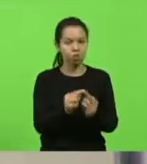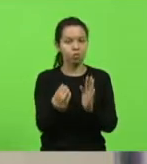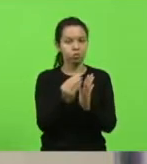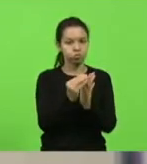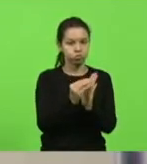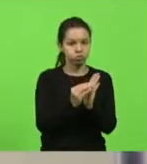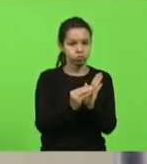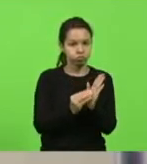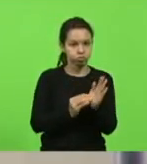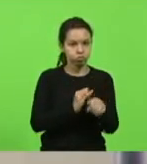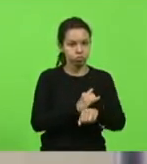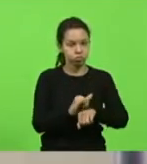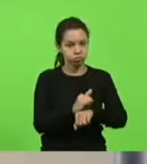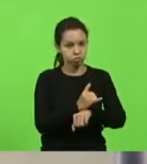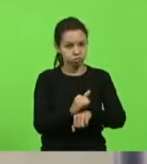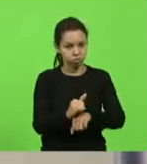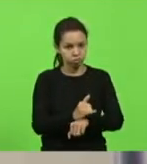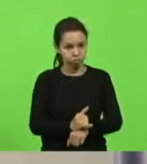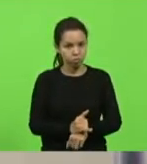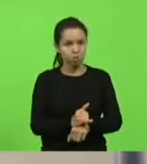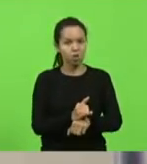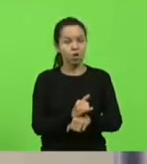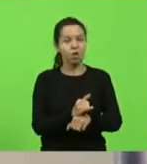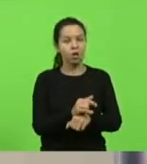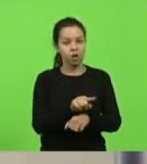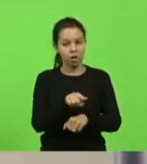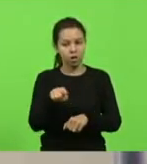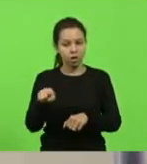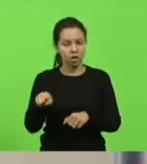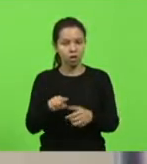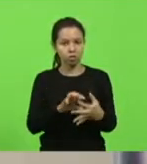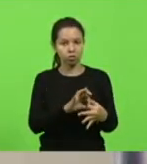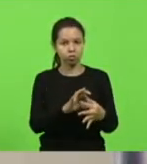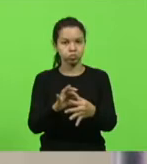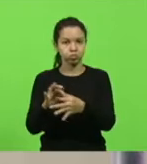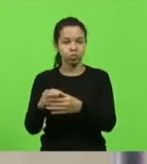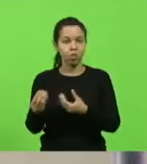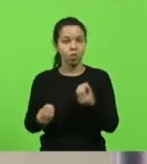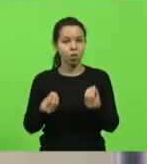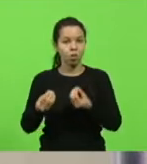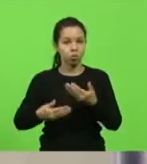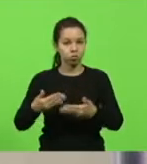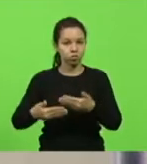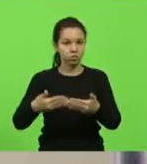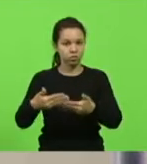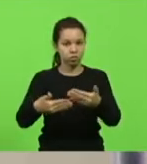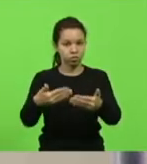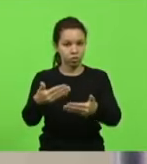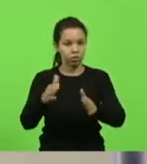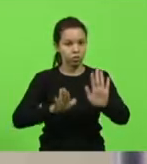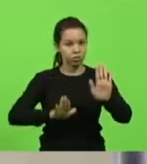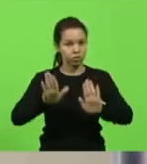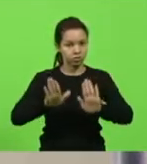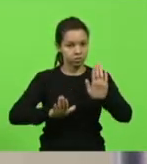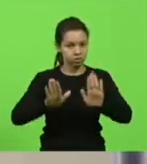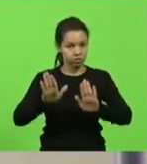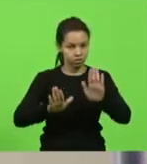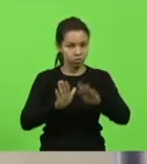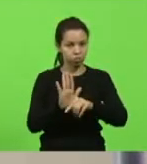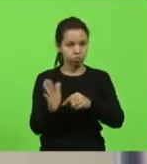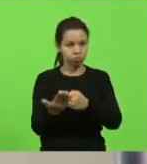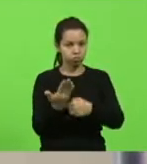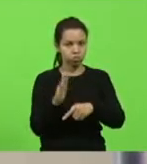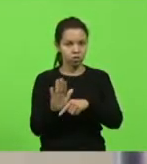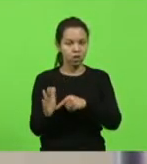para a realização entre os partícipes de procedimentos licitatórios em conjunto na modalidade Pregão